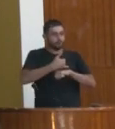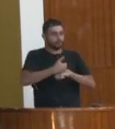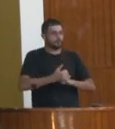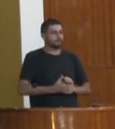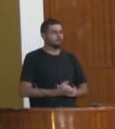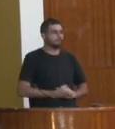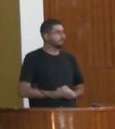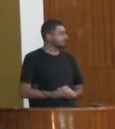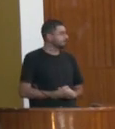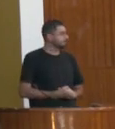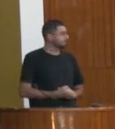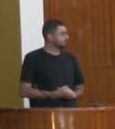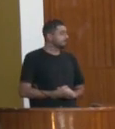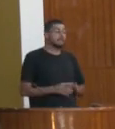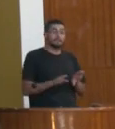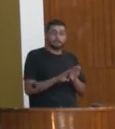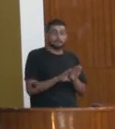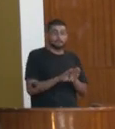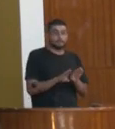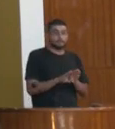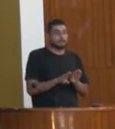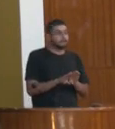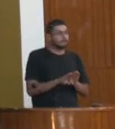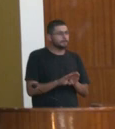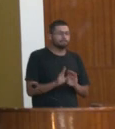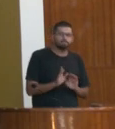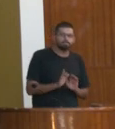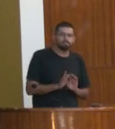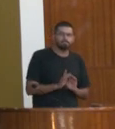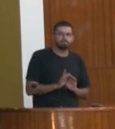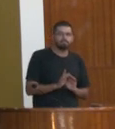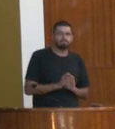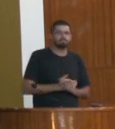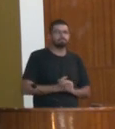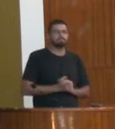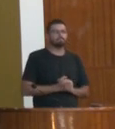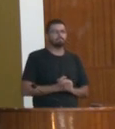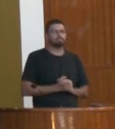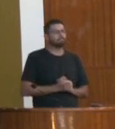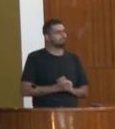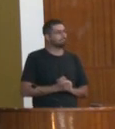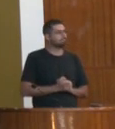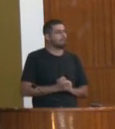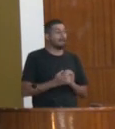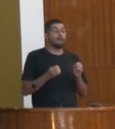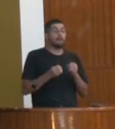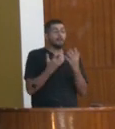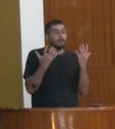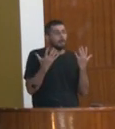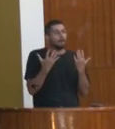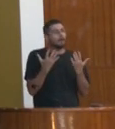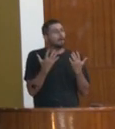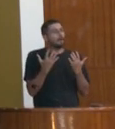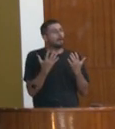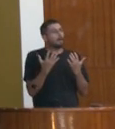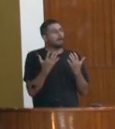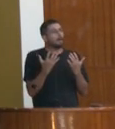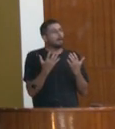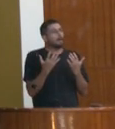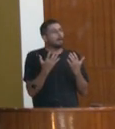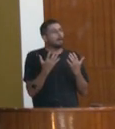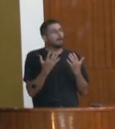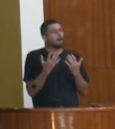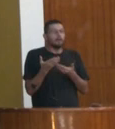Nós temos agora também a nossa mestre de cerimônia, vai convidar também uma